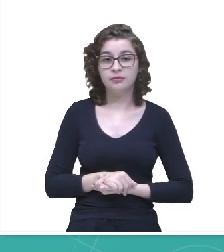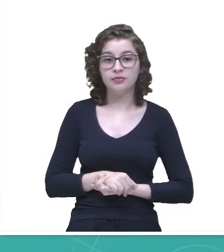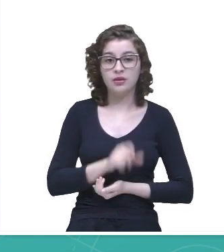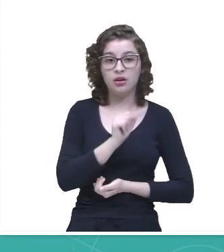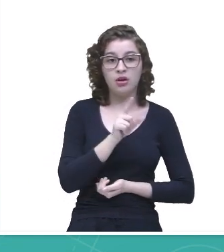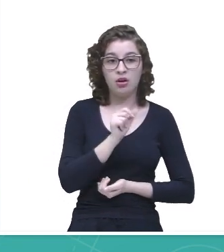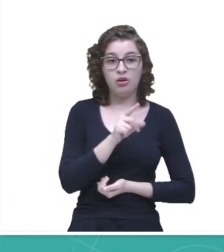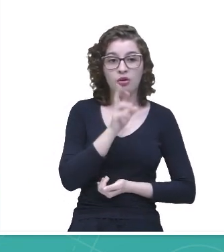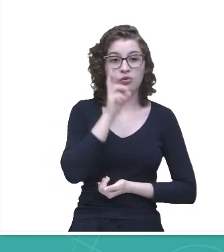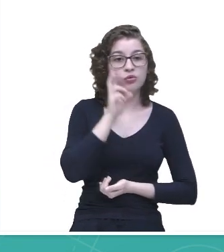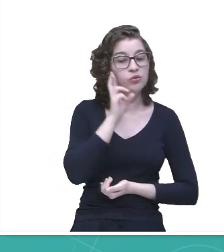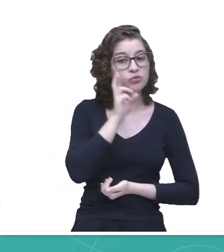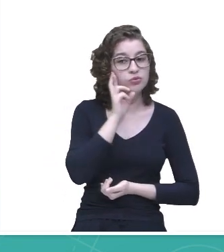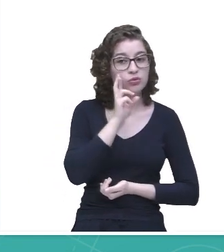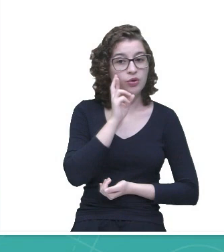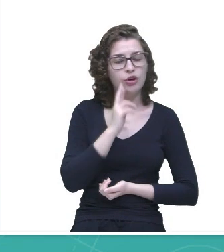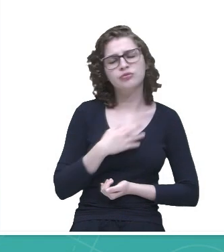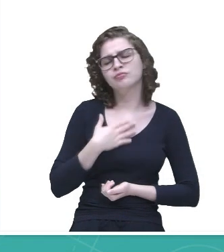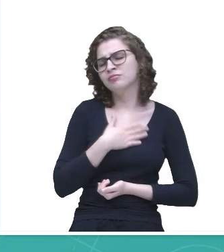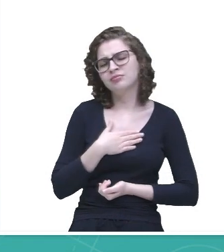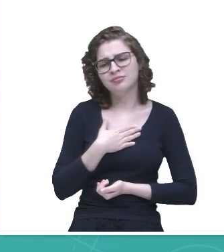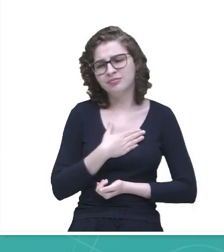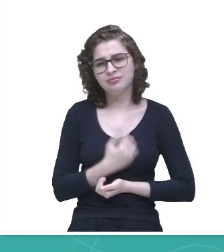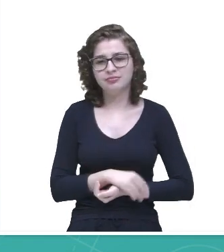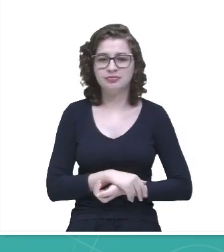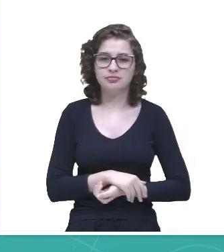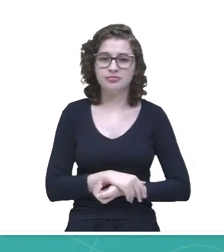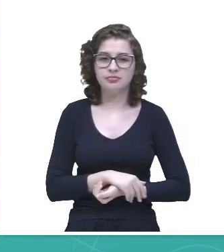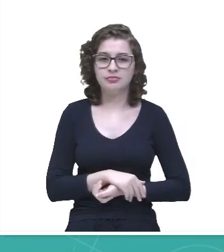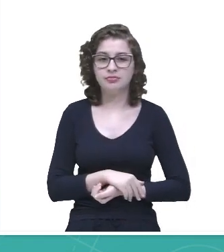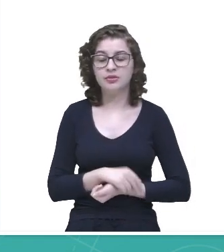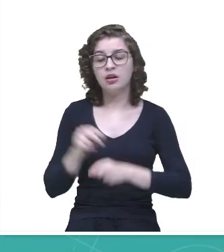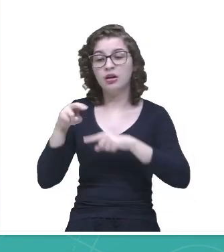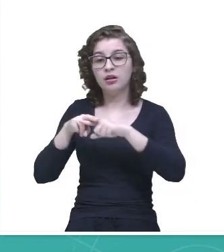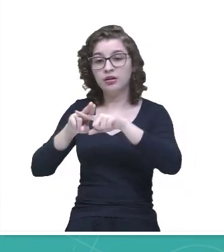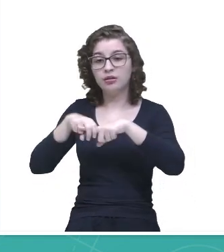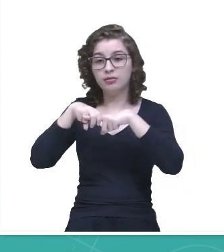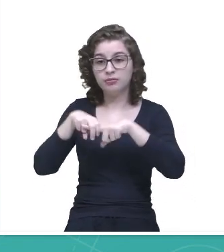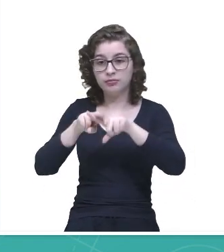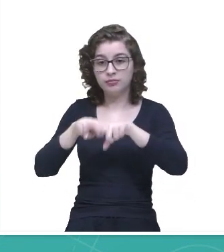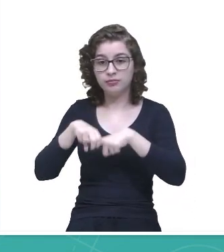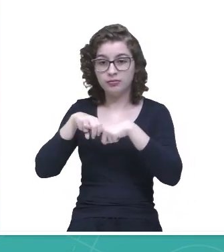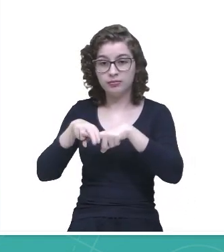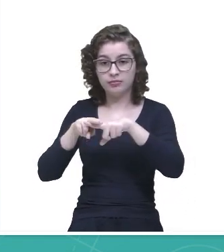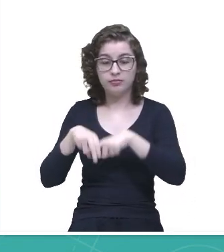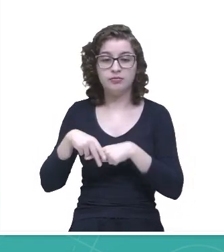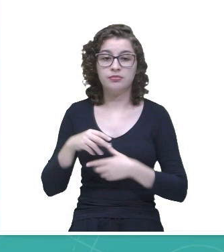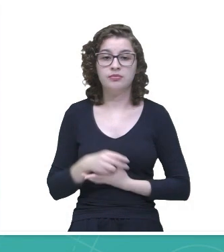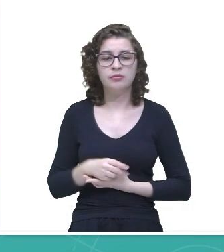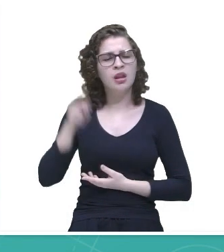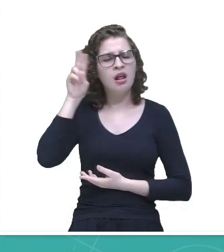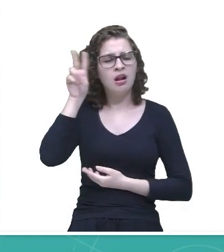de Renoir, né? Eu adoro esse artista, Renoir, e o Balanço. Quando nós falamos lá do impressionismo, que ele falava